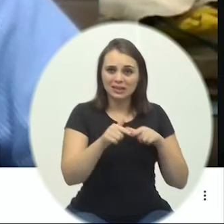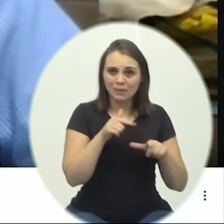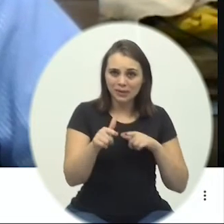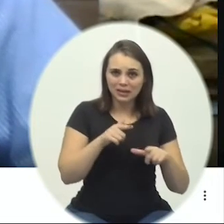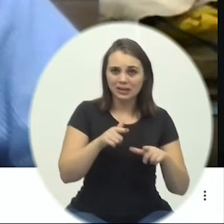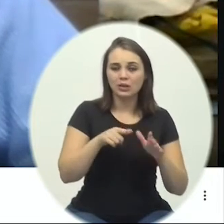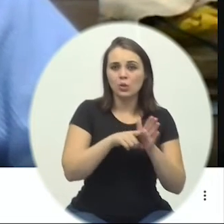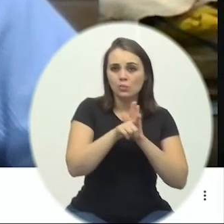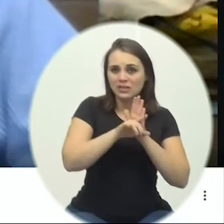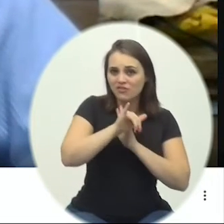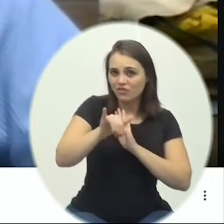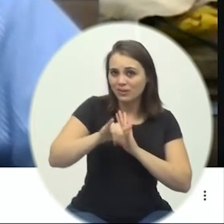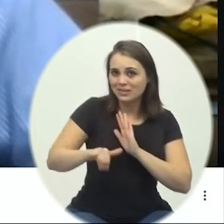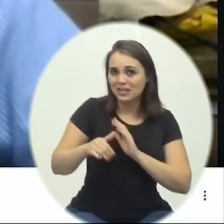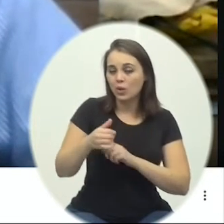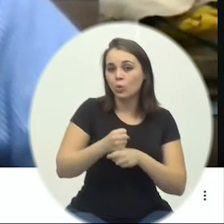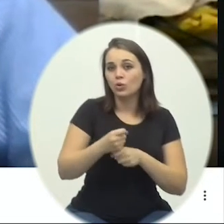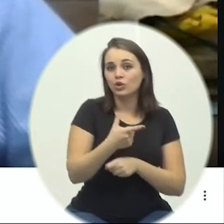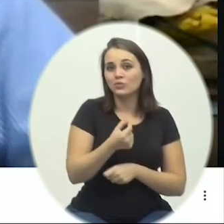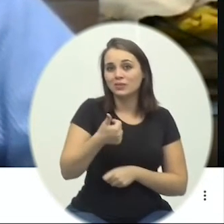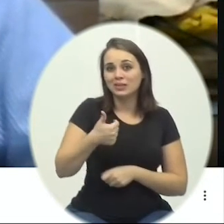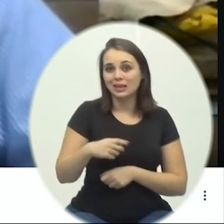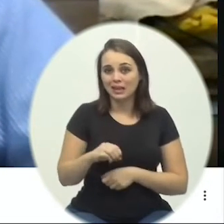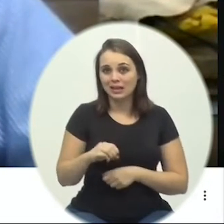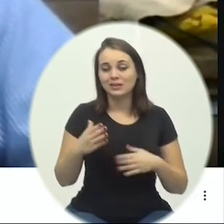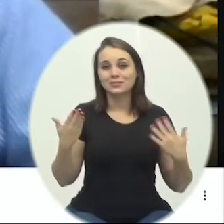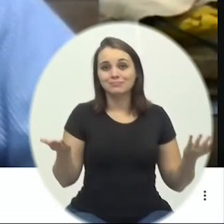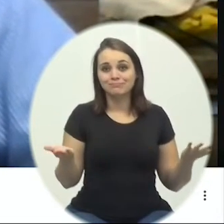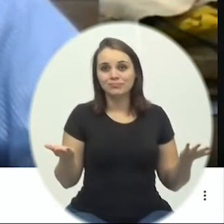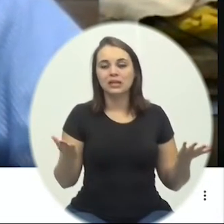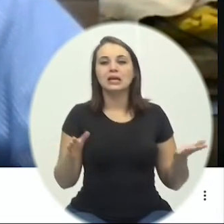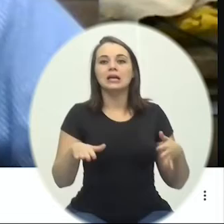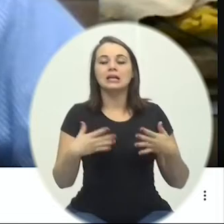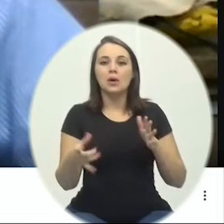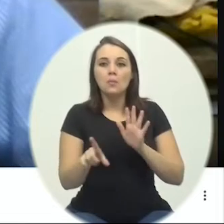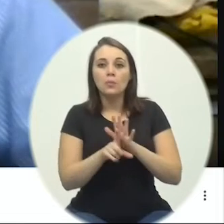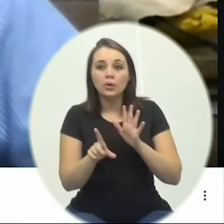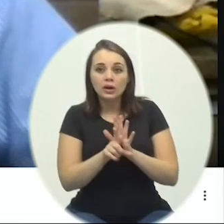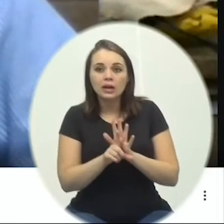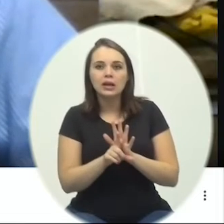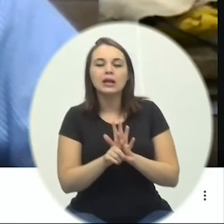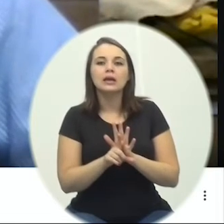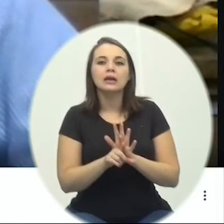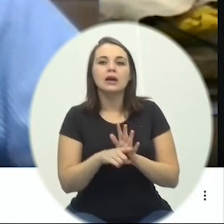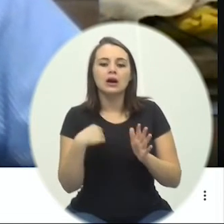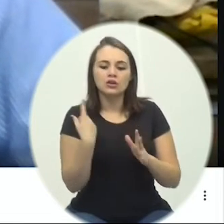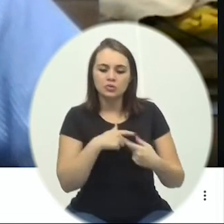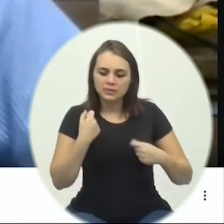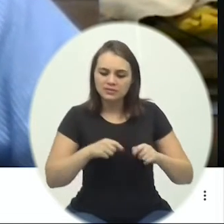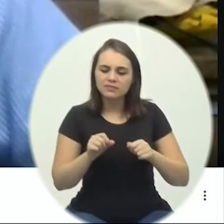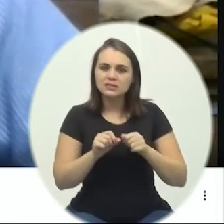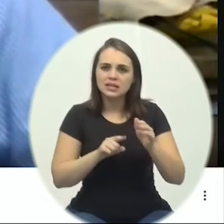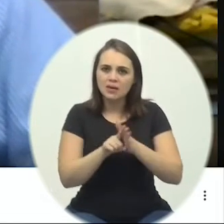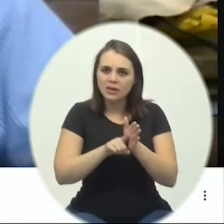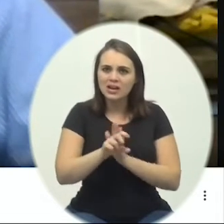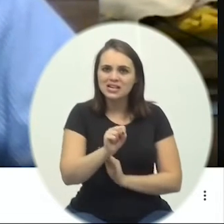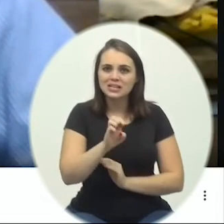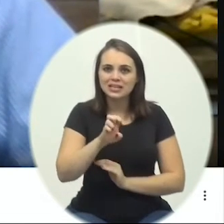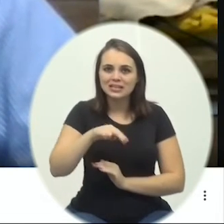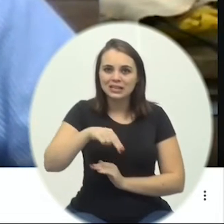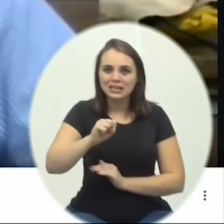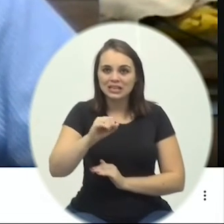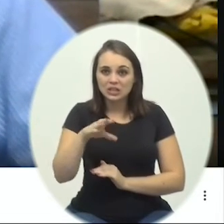censo, né? O censo, por lei, deveria ser 10 anos, para planejar a saúde, para planejar a educação,